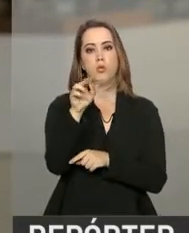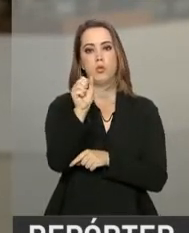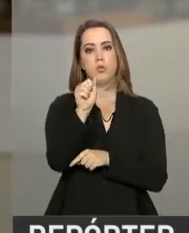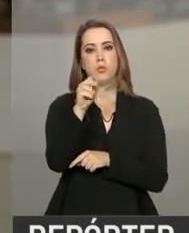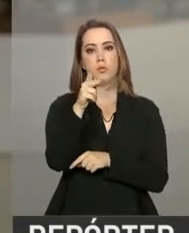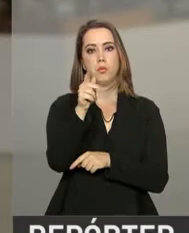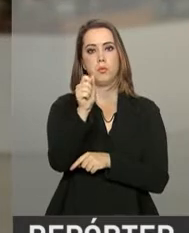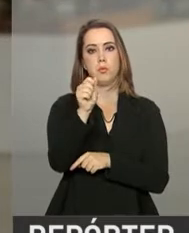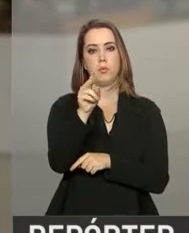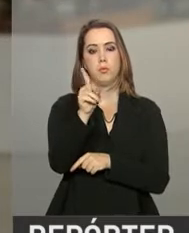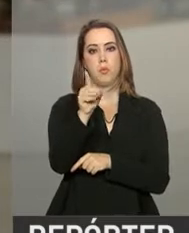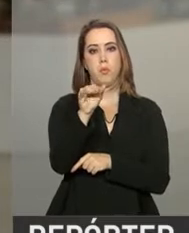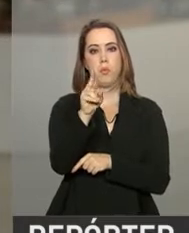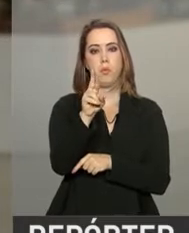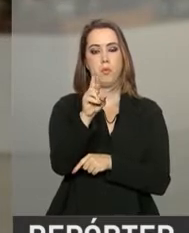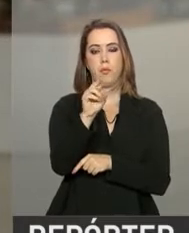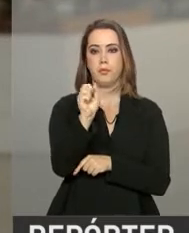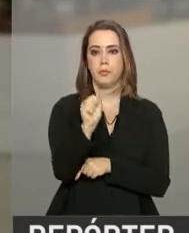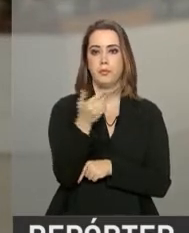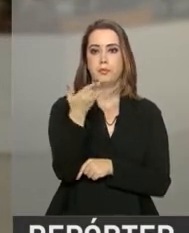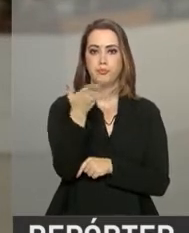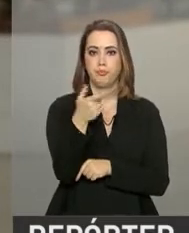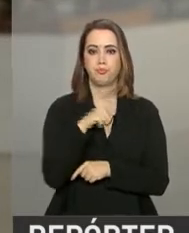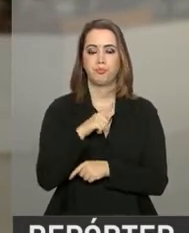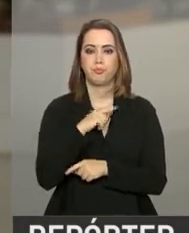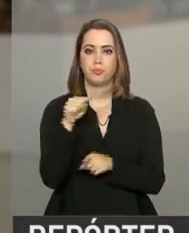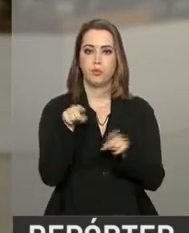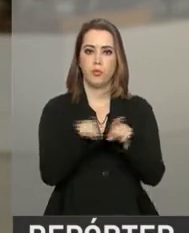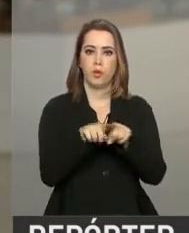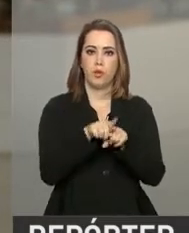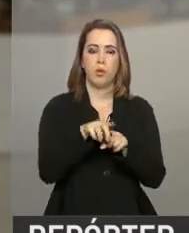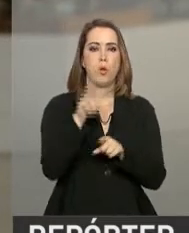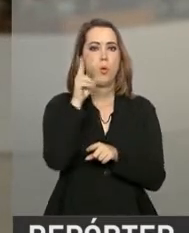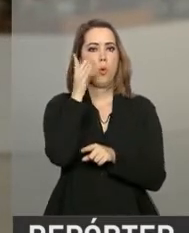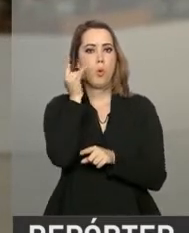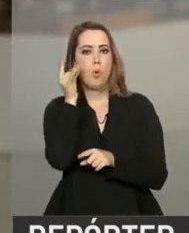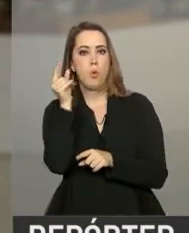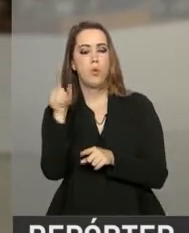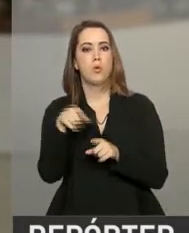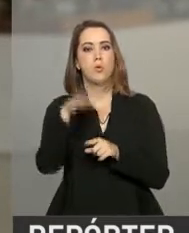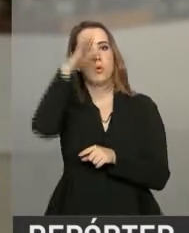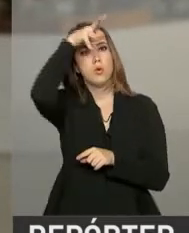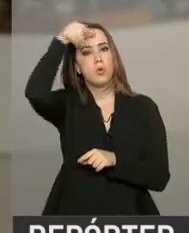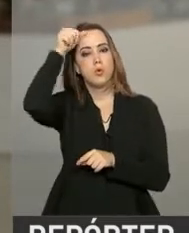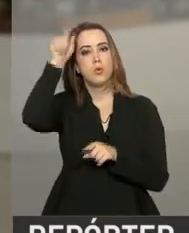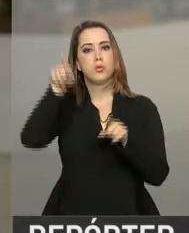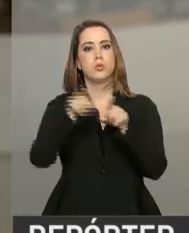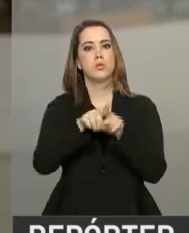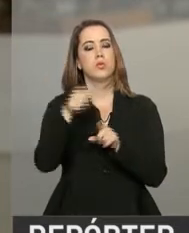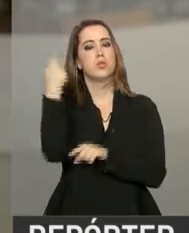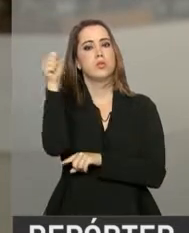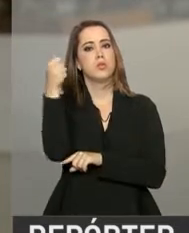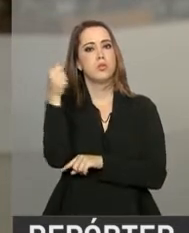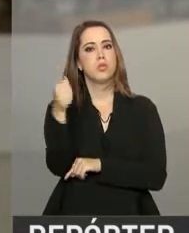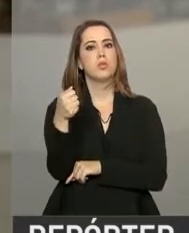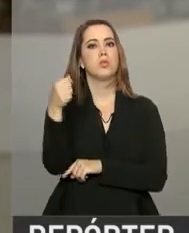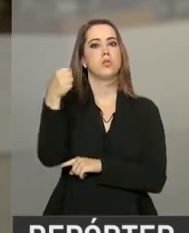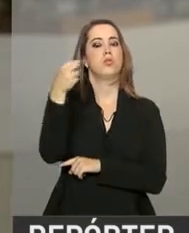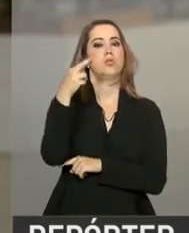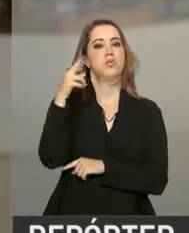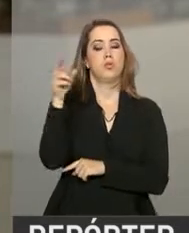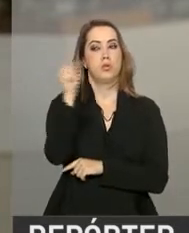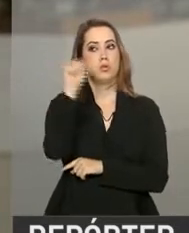de abastecimento que vão fazer as compras são dos estados de alagoas amazonas paraná santa catarina e rio grande do